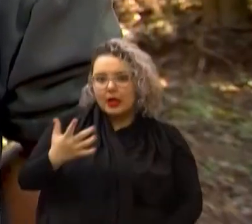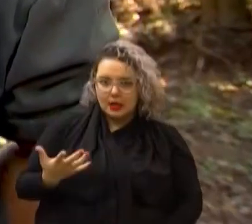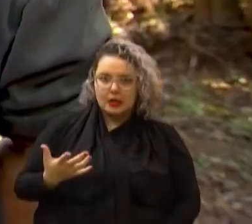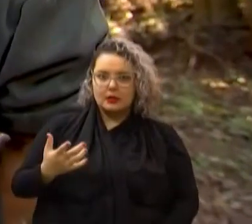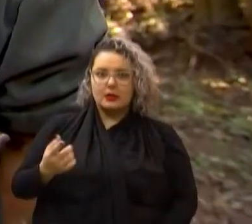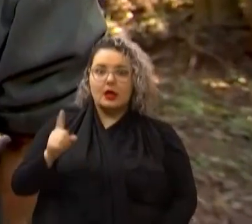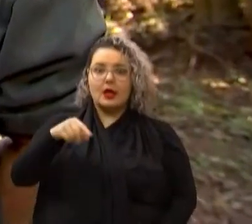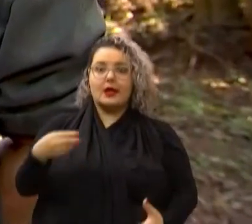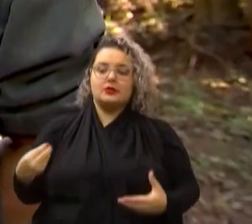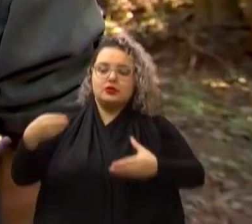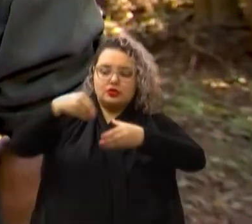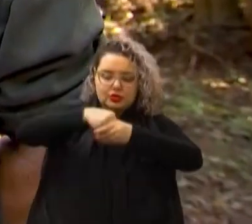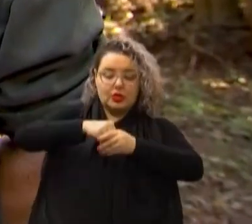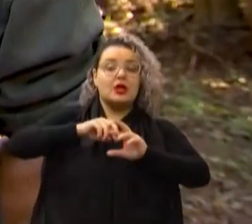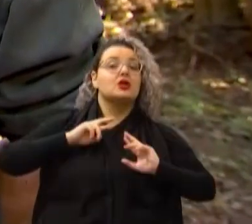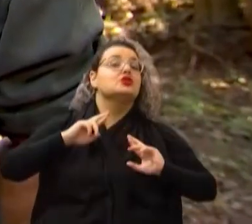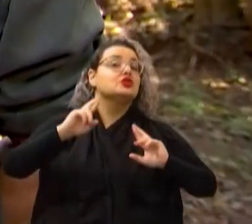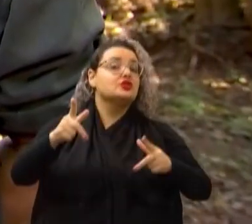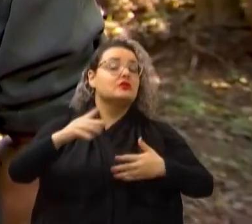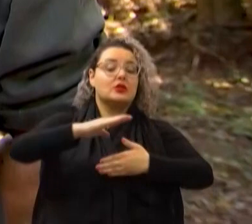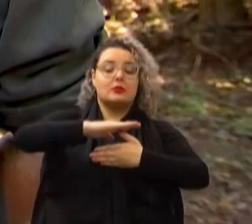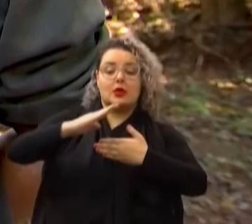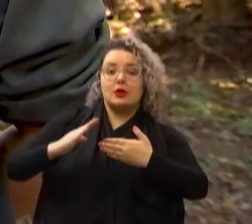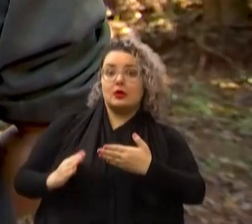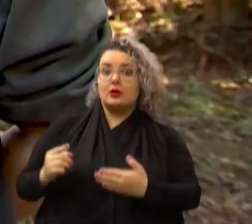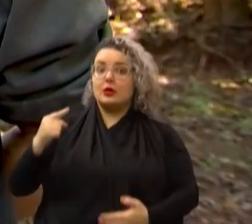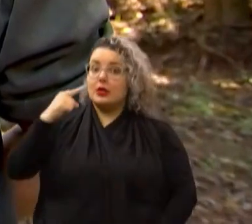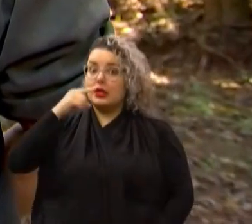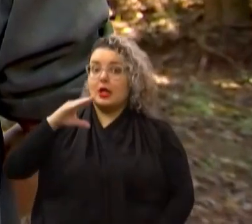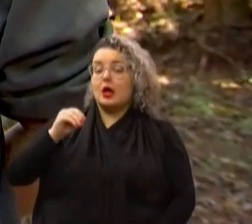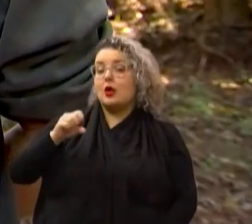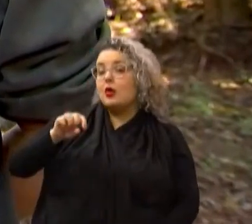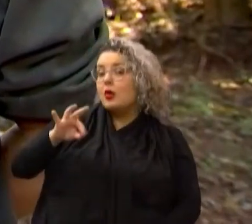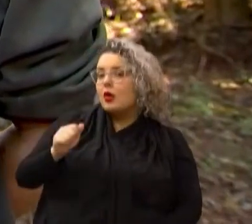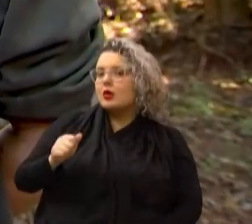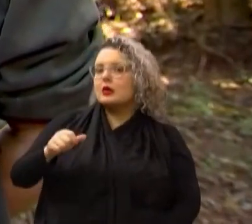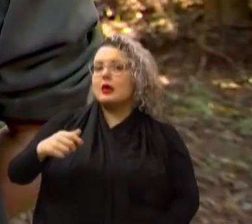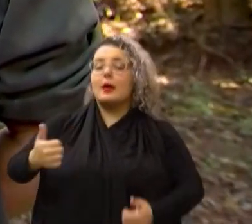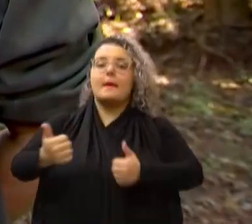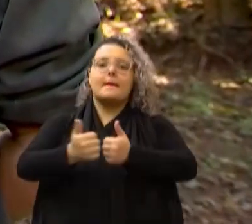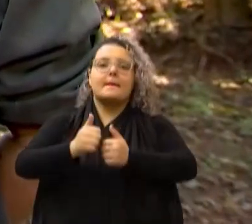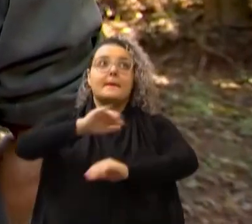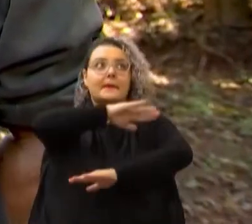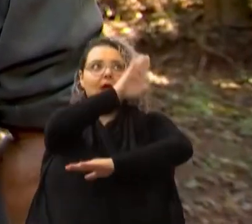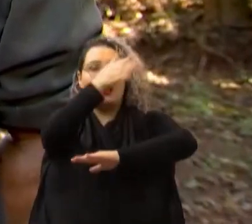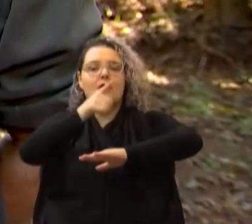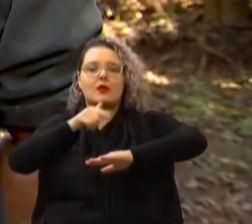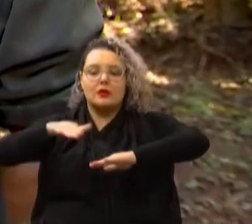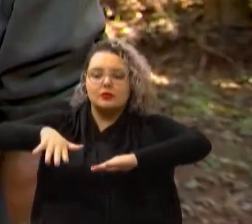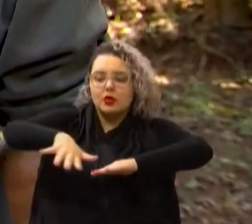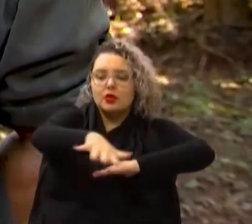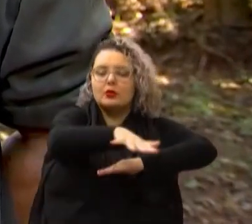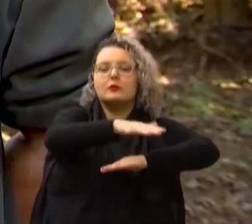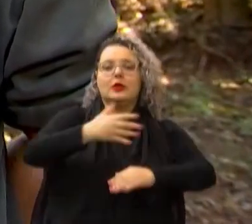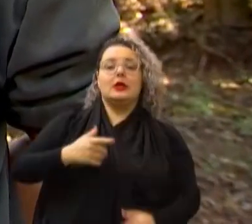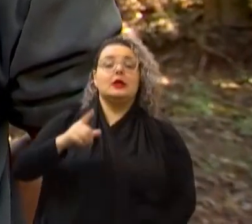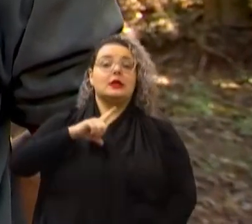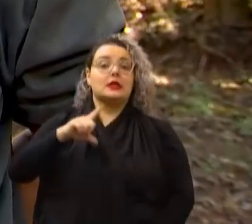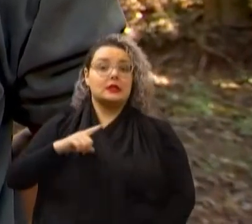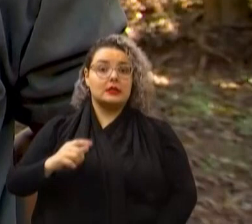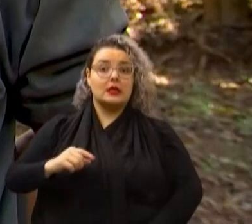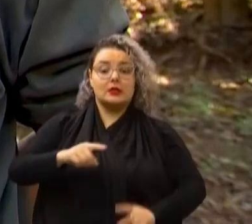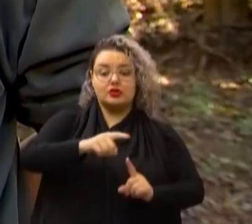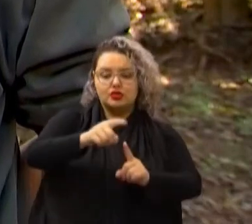Mata Atlântica que a gente tem aqui é uma Mata Atlântica de interior, diferente daquela Mata Atlântica na costa, na Serra do Mar, que é sempre